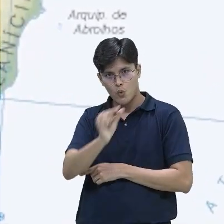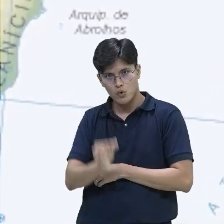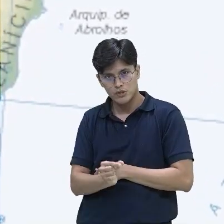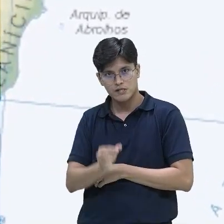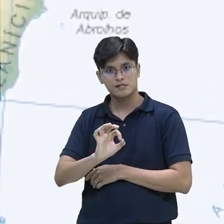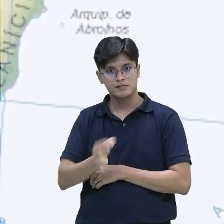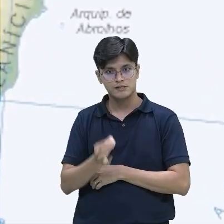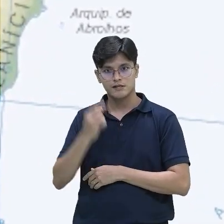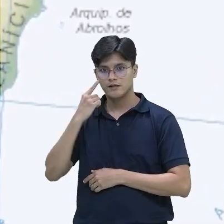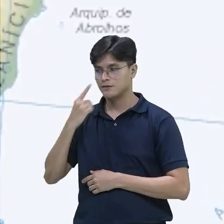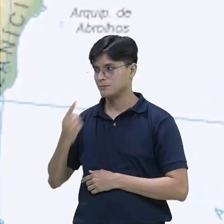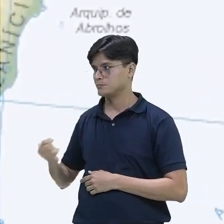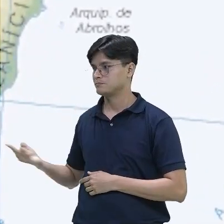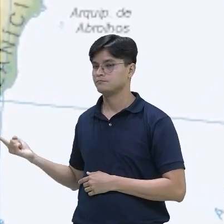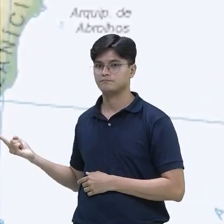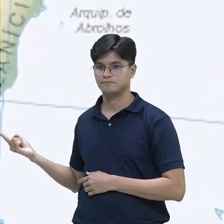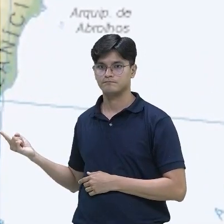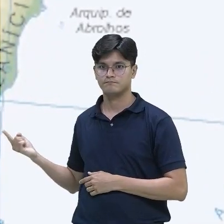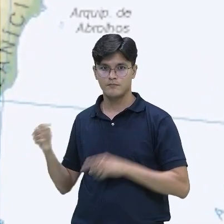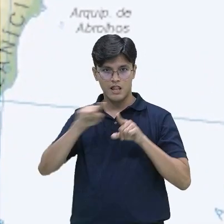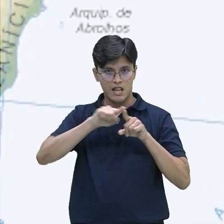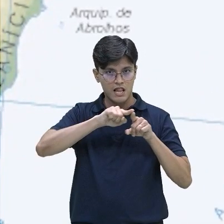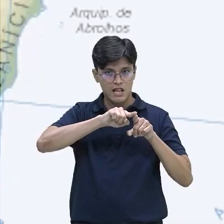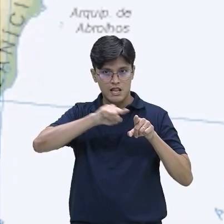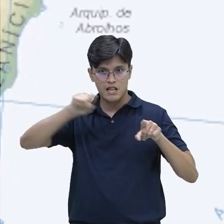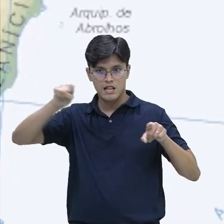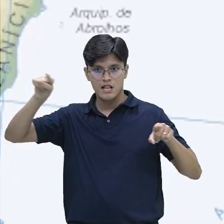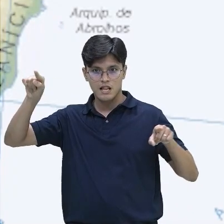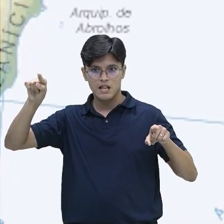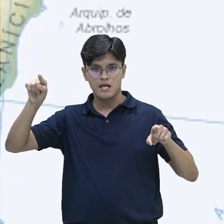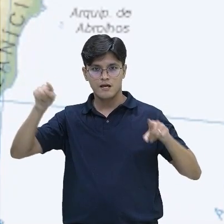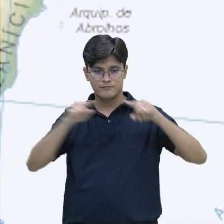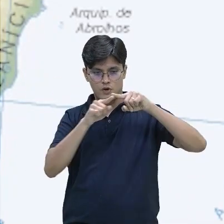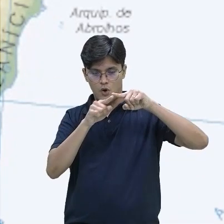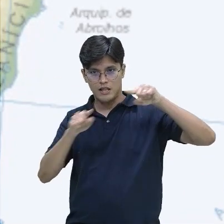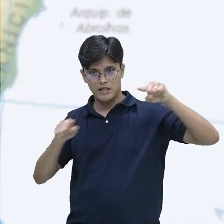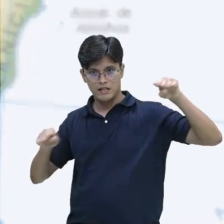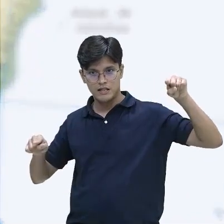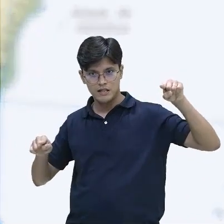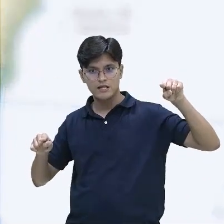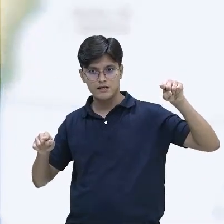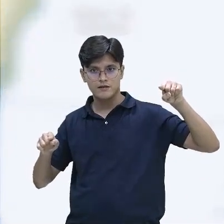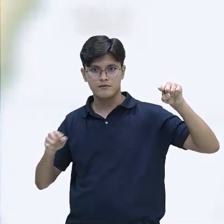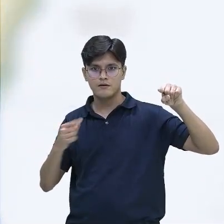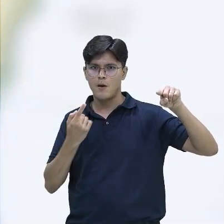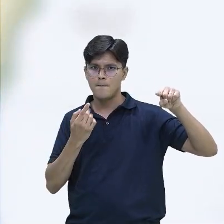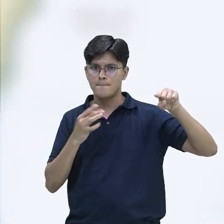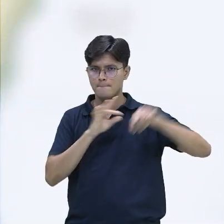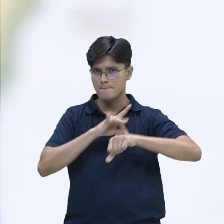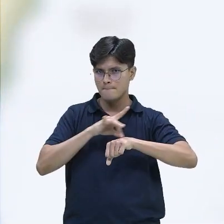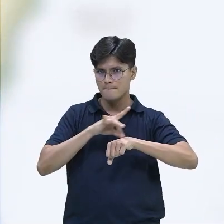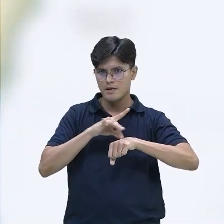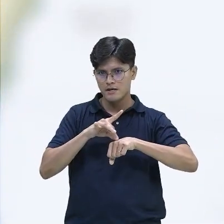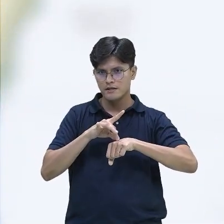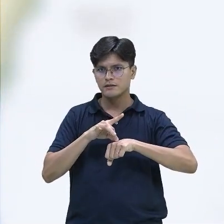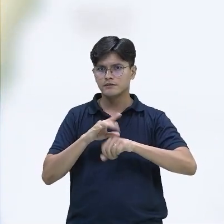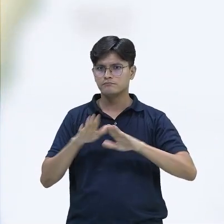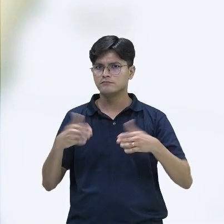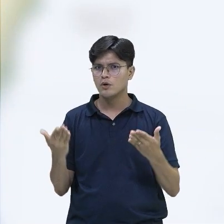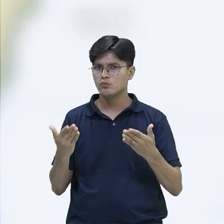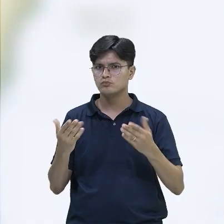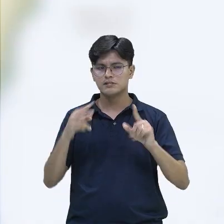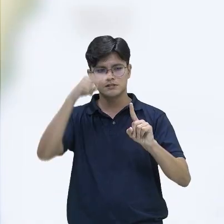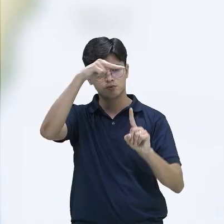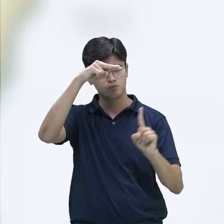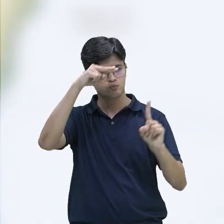linha que vocês estão observando. Vai ser do mesmo jeito o território brasileiro? Não, olha só como é